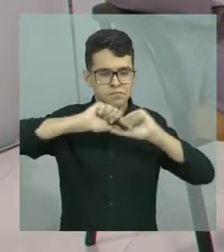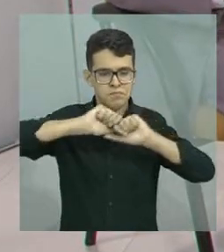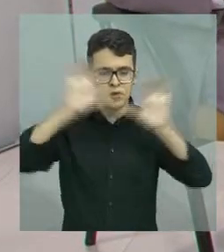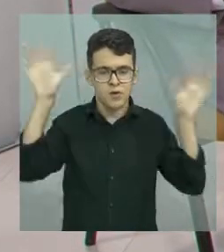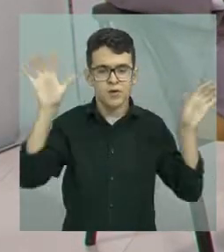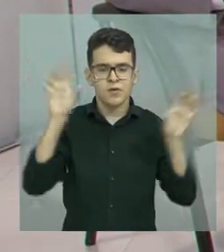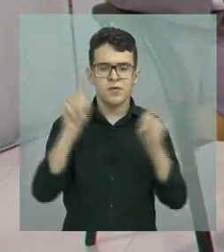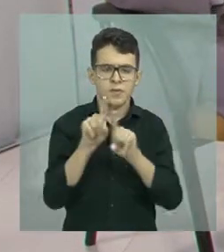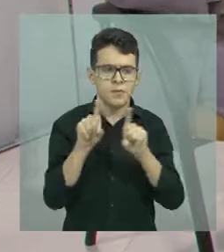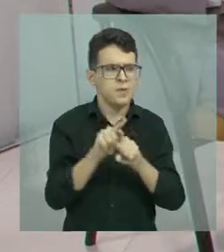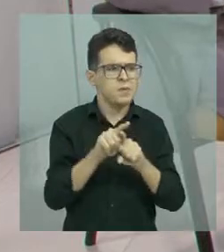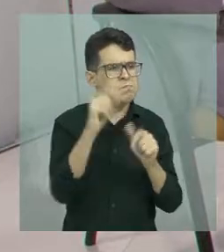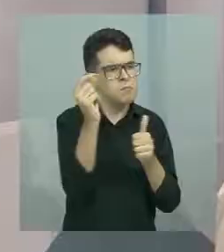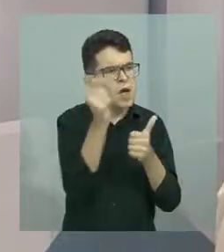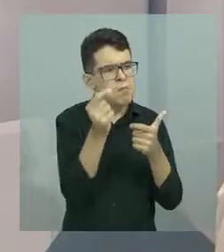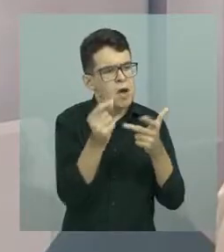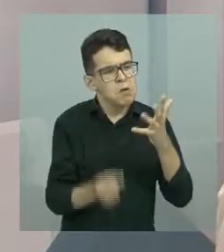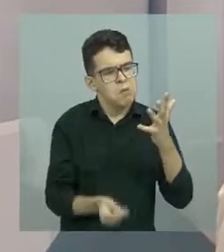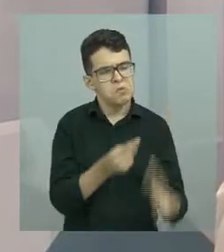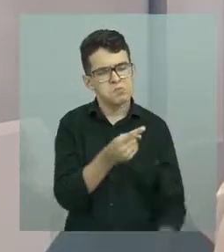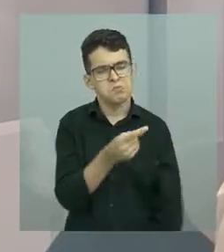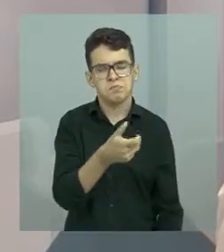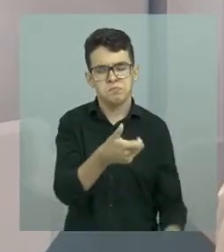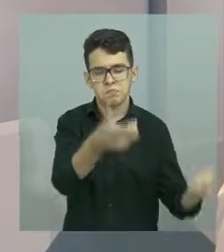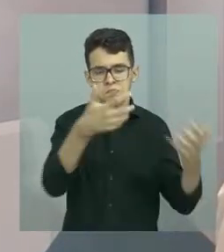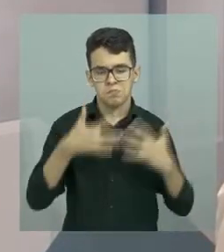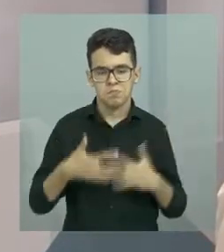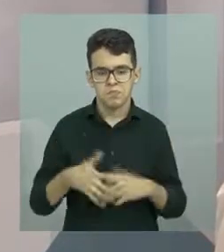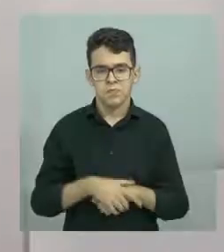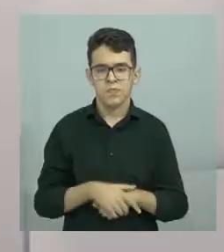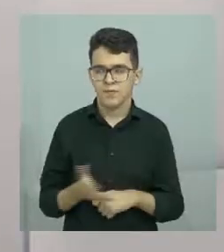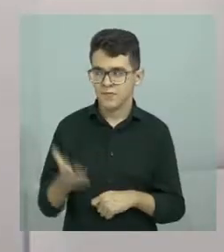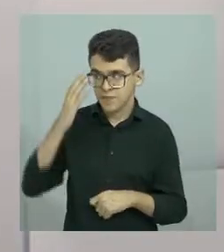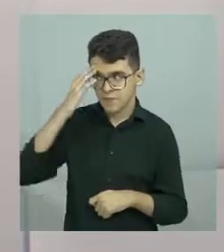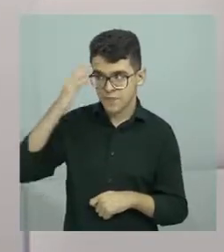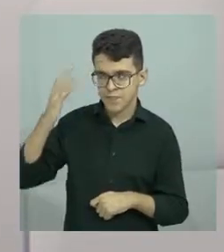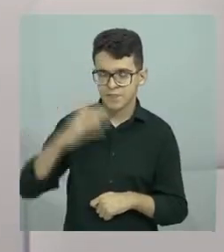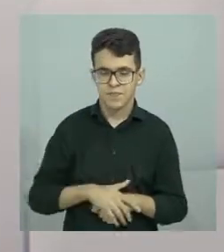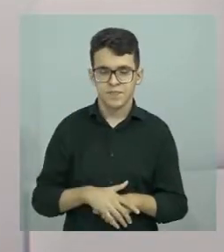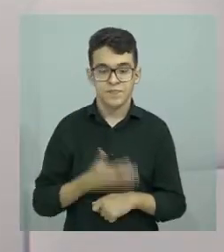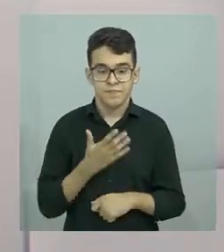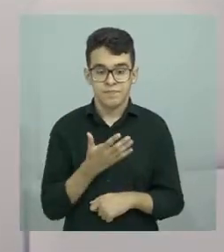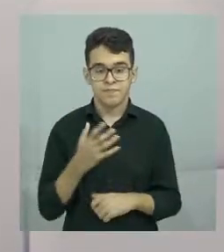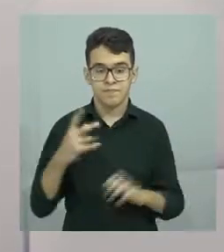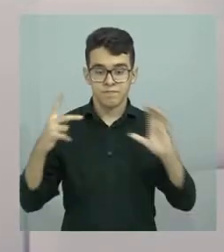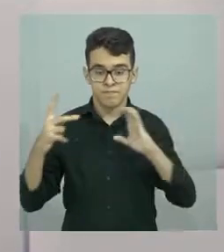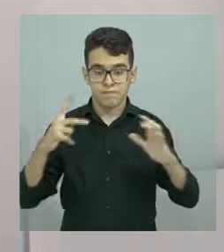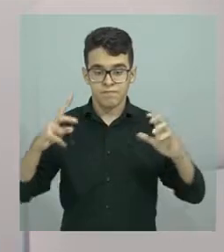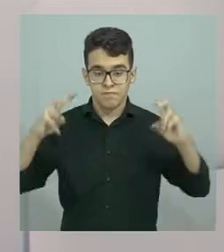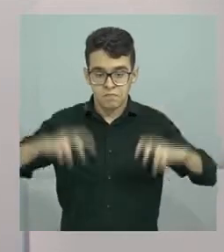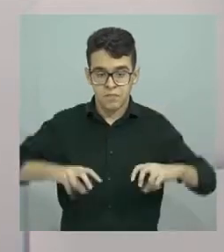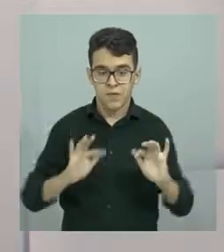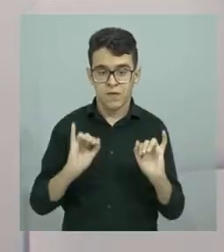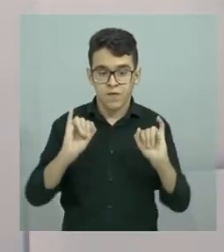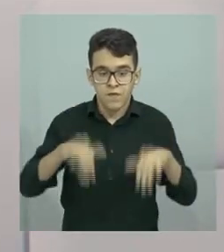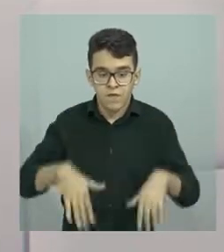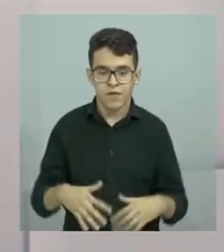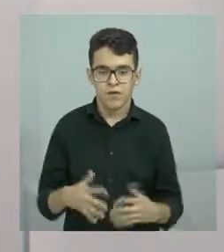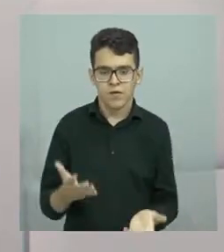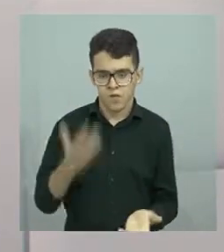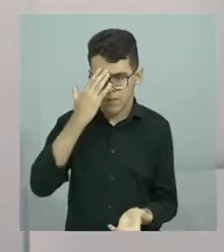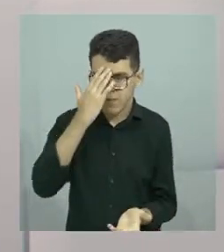explicações técnicas que o senhor proporcionou aos telespectadores. Eu que agradeço. Plenário da Cidade termina aqui. Obrigado pela